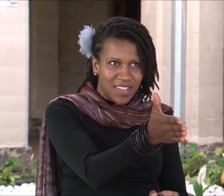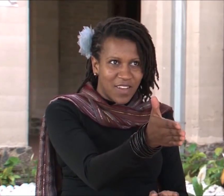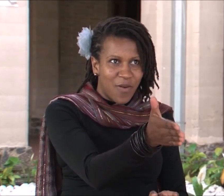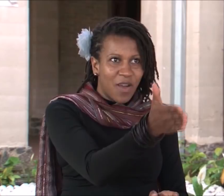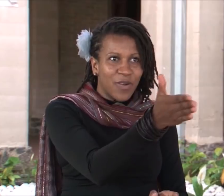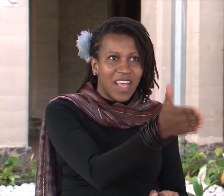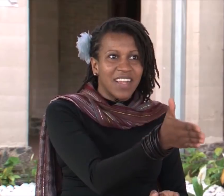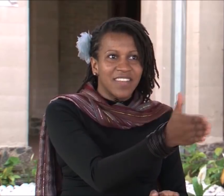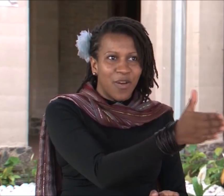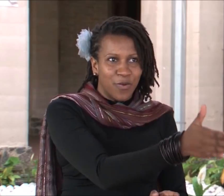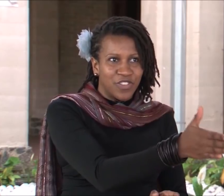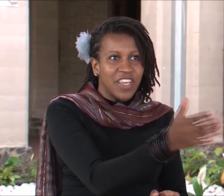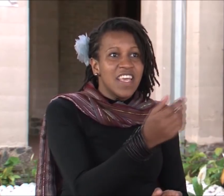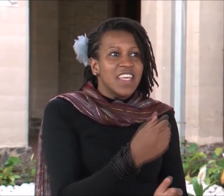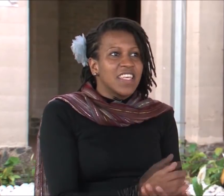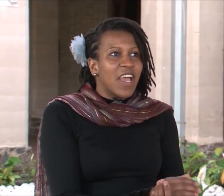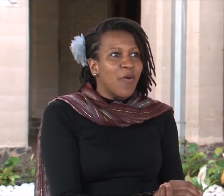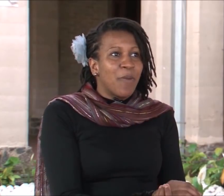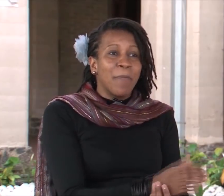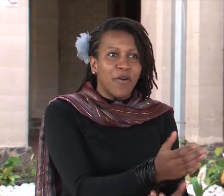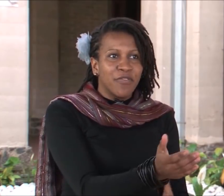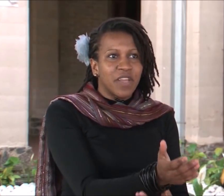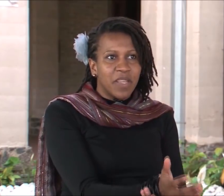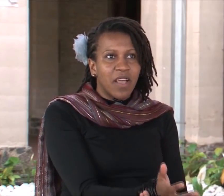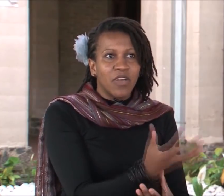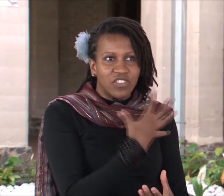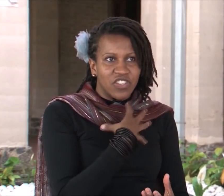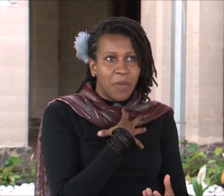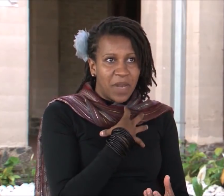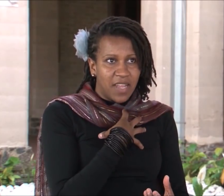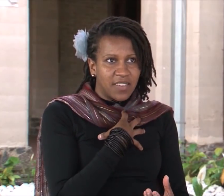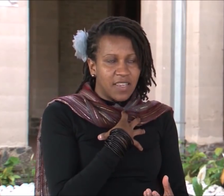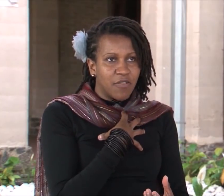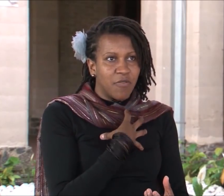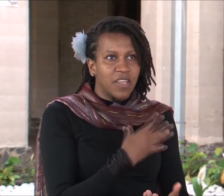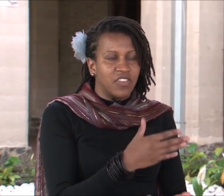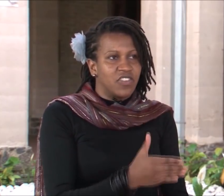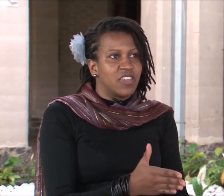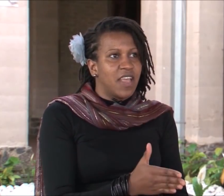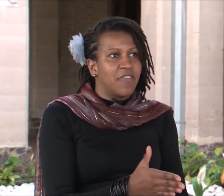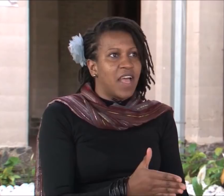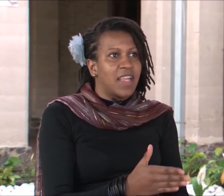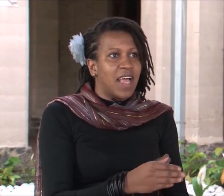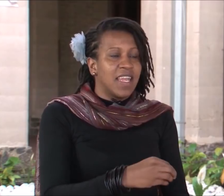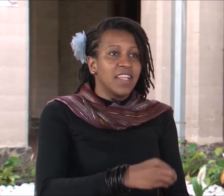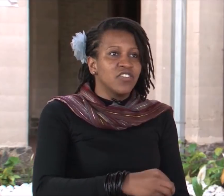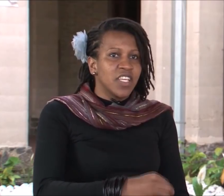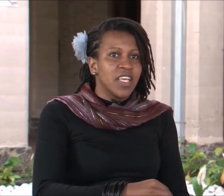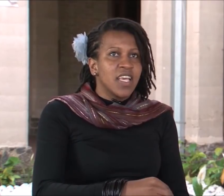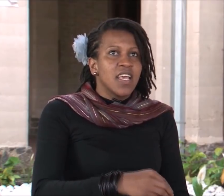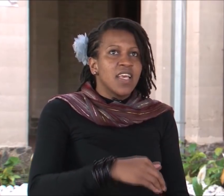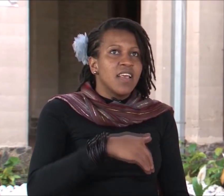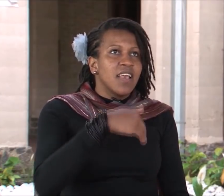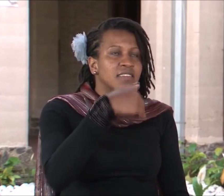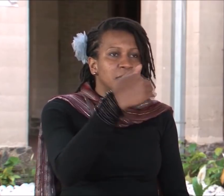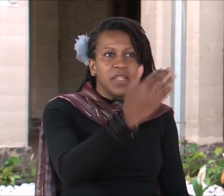essa população a cuidar da saúde, que é o papel fundamental que a gente aprende lá em Cuba, que a gente deve, além